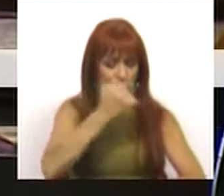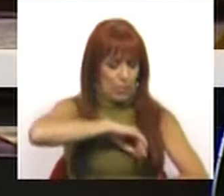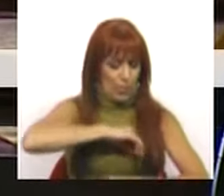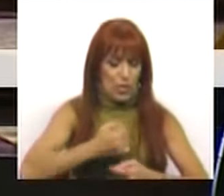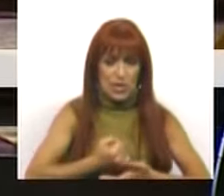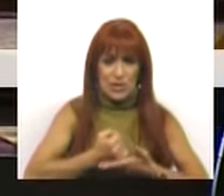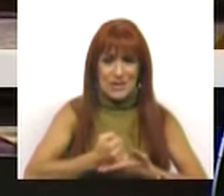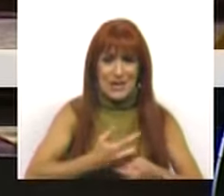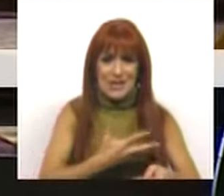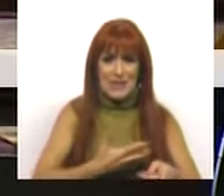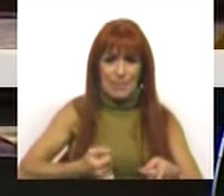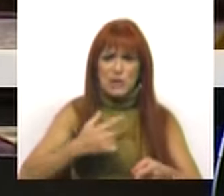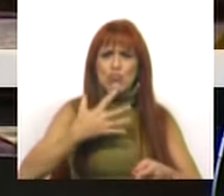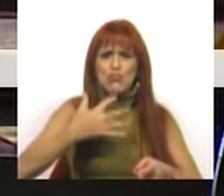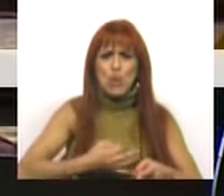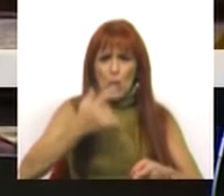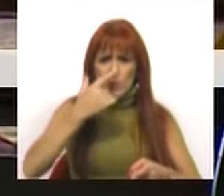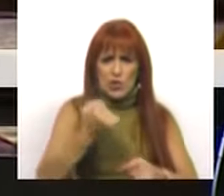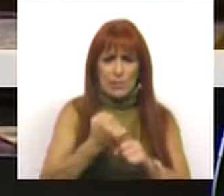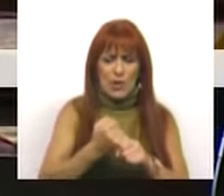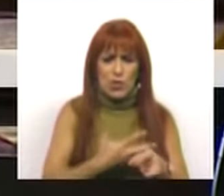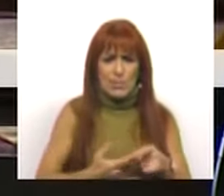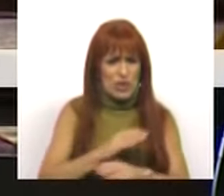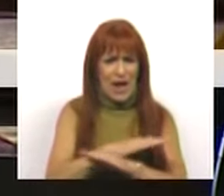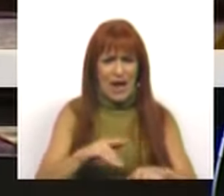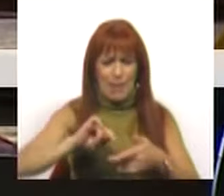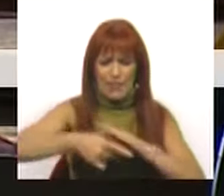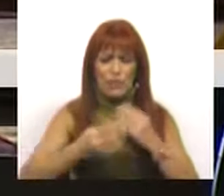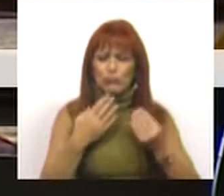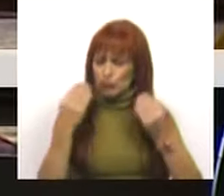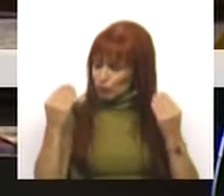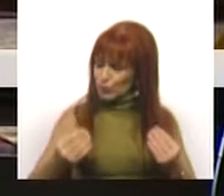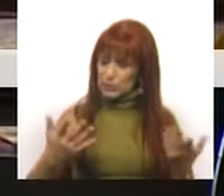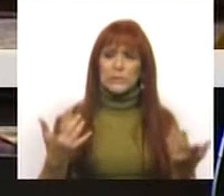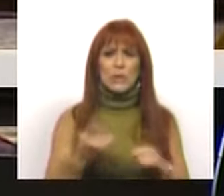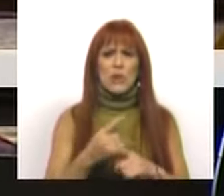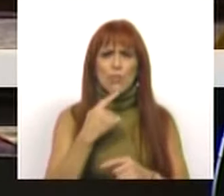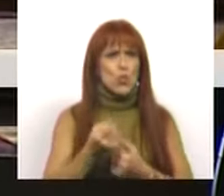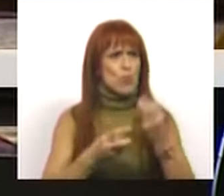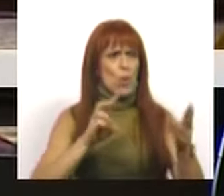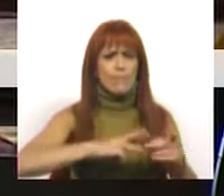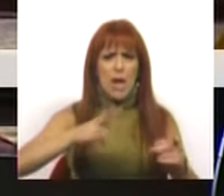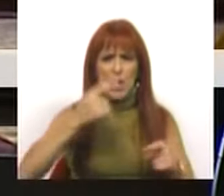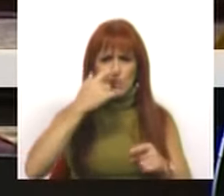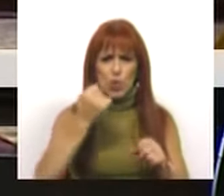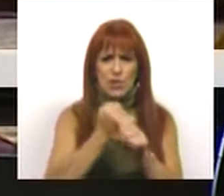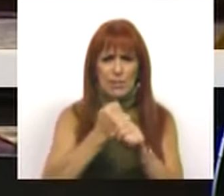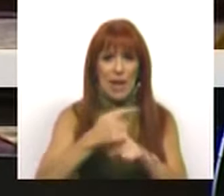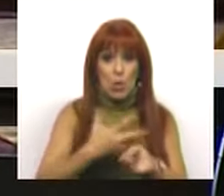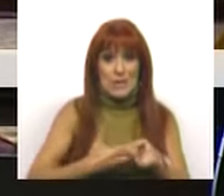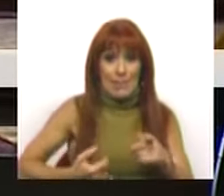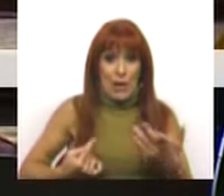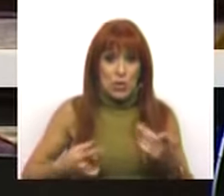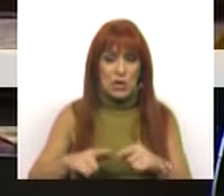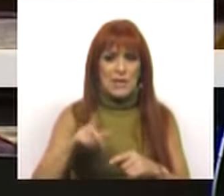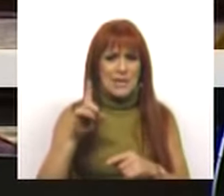desemprego para todos os trabalhadores desempregados, acabando com uma profunda injustiça que ainda atinge muitos milhares de trabalhadores no desemprego, que ao